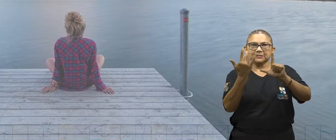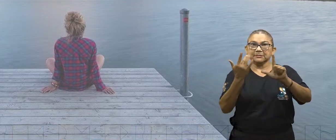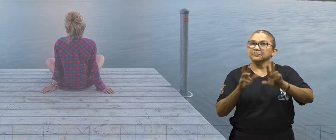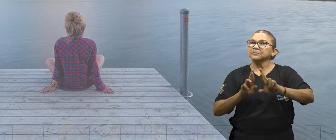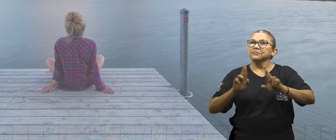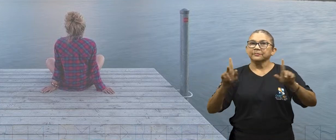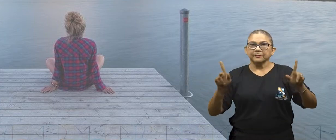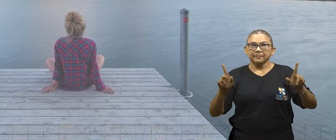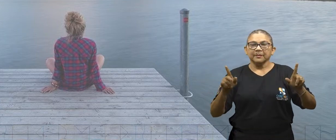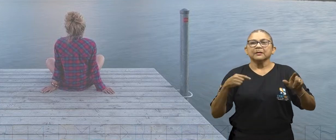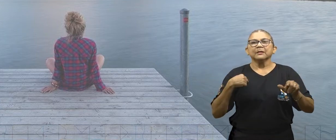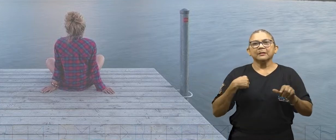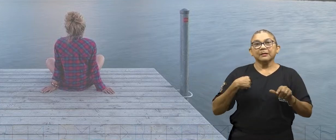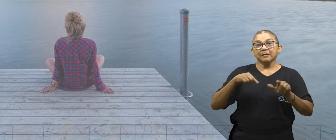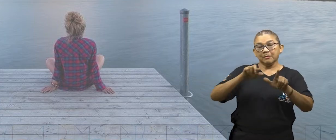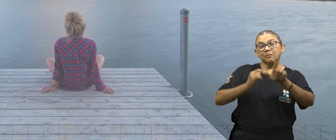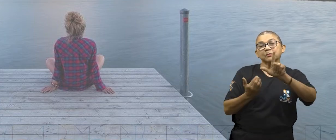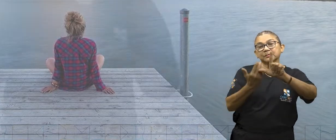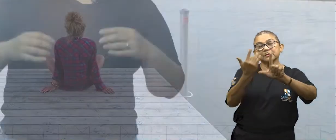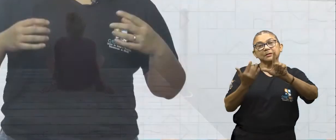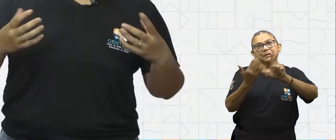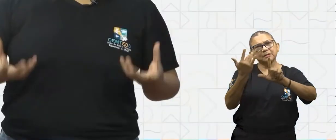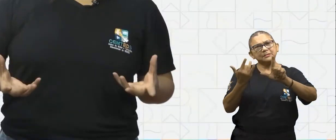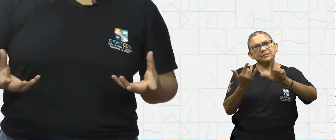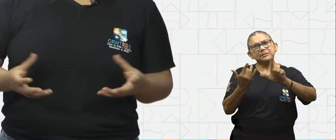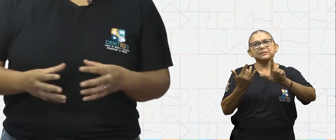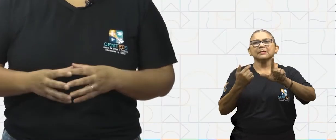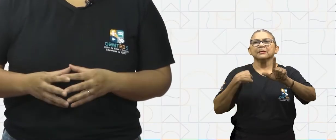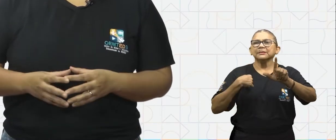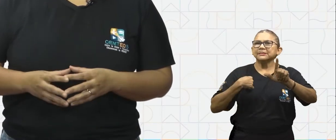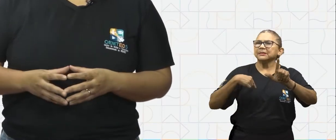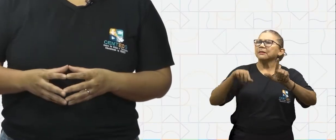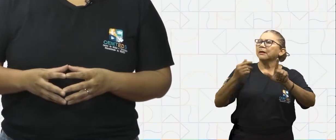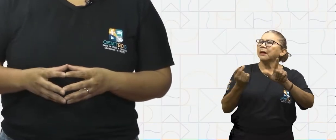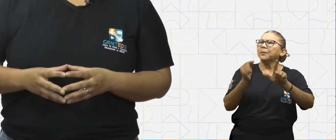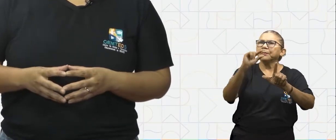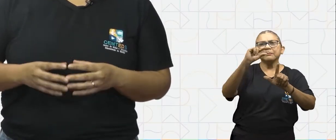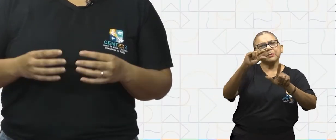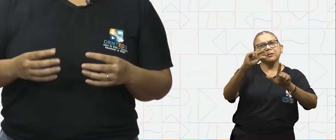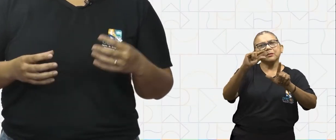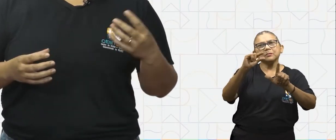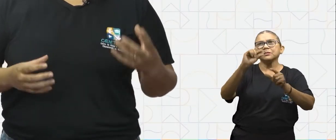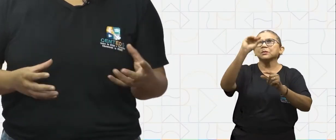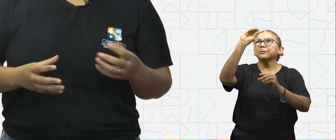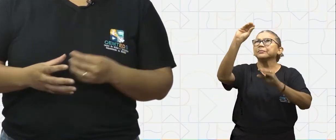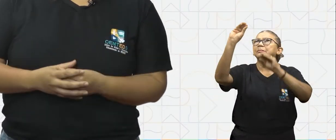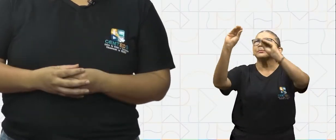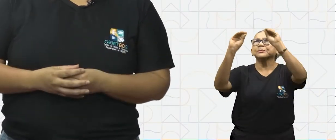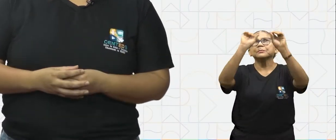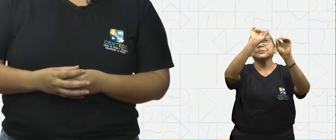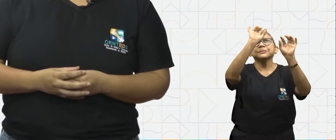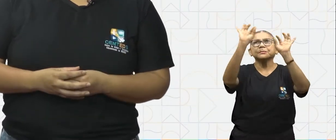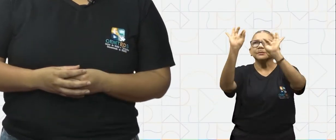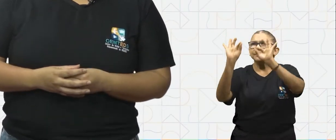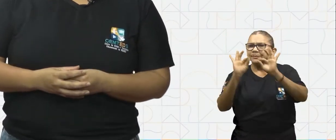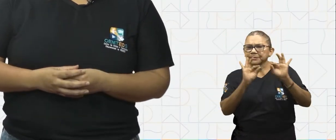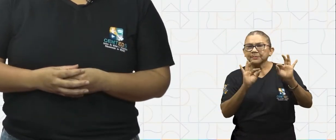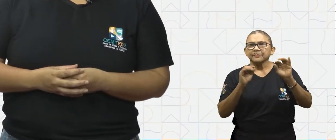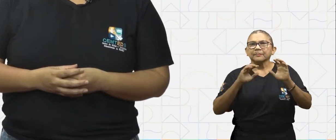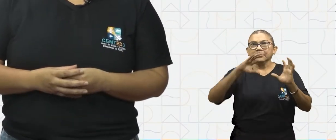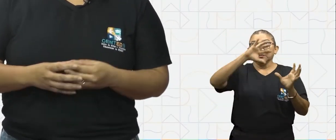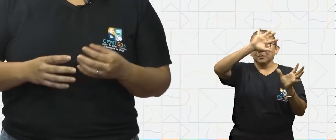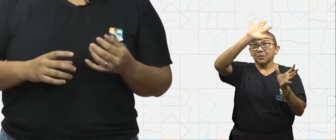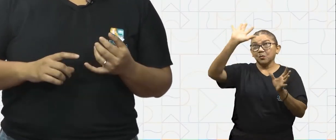nobres. Os gases nobres são gases raros e por isso estão em pequenas quantidades no ar.